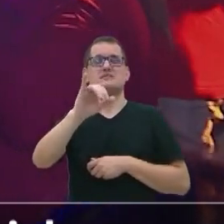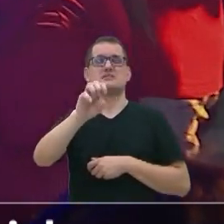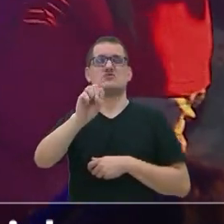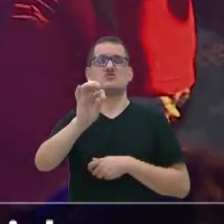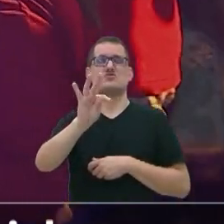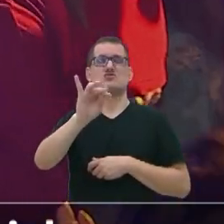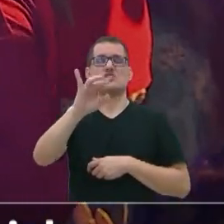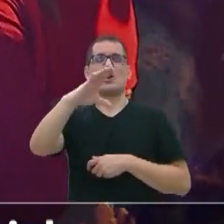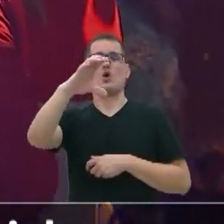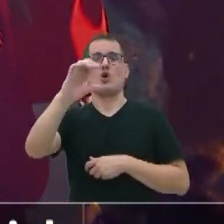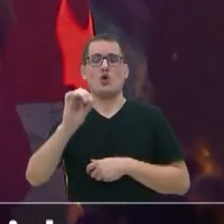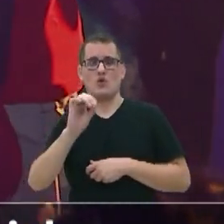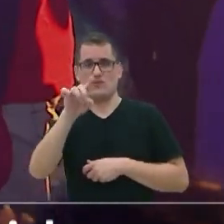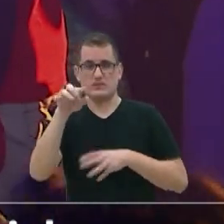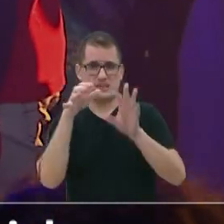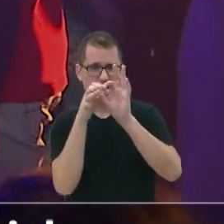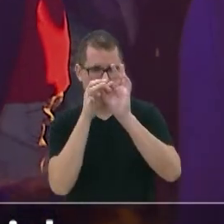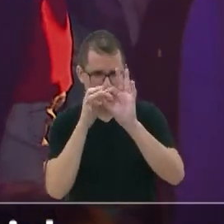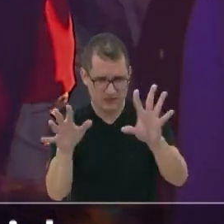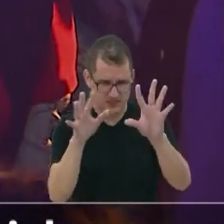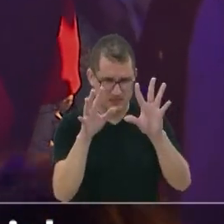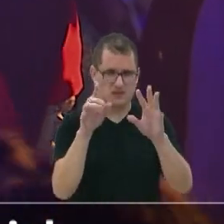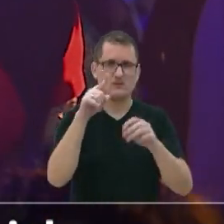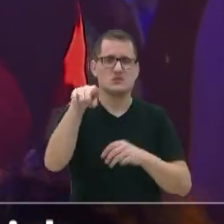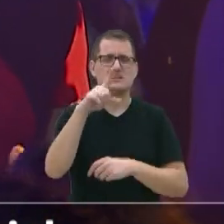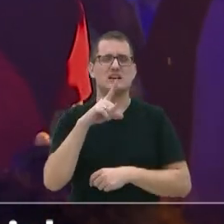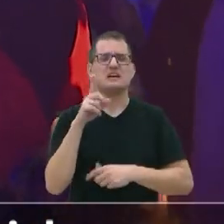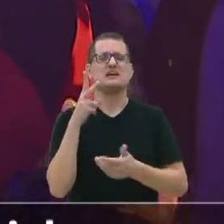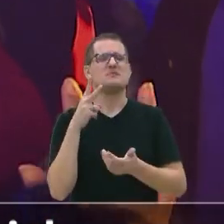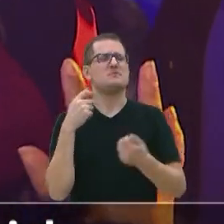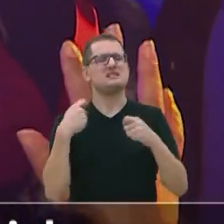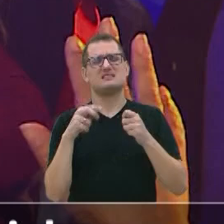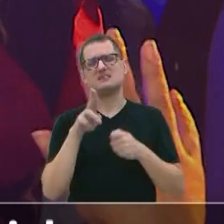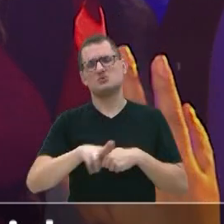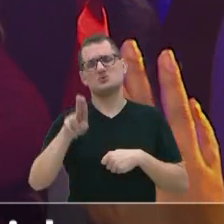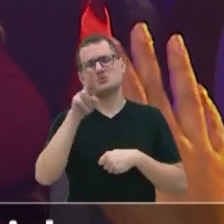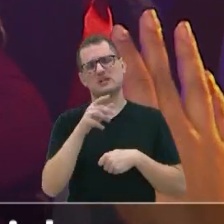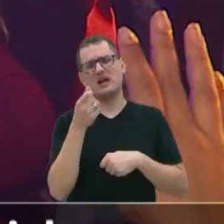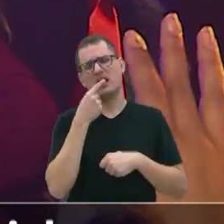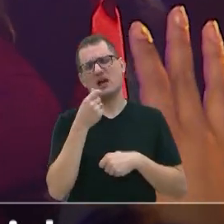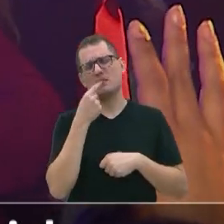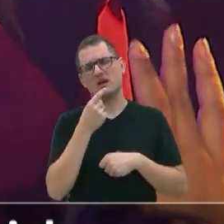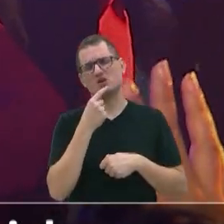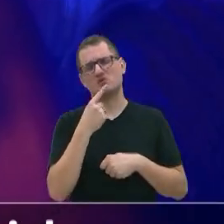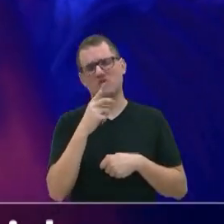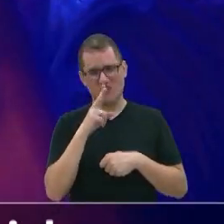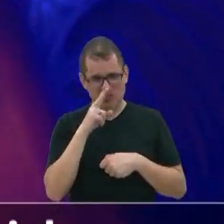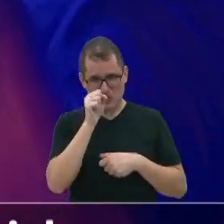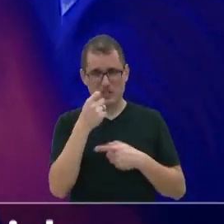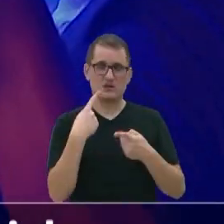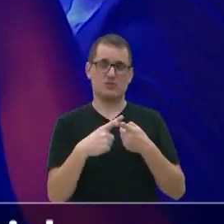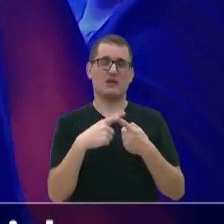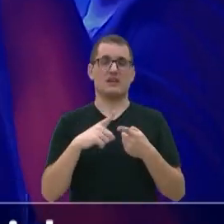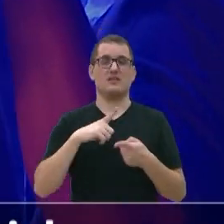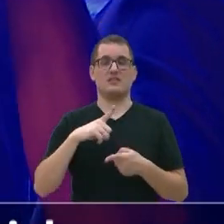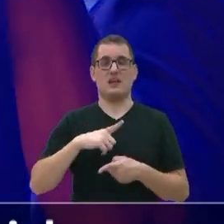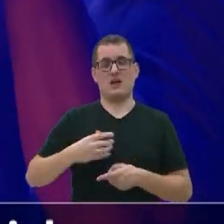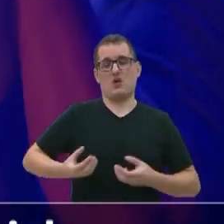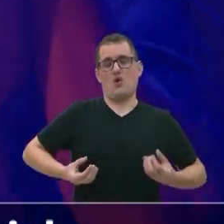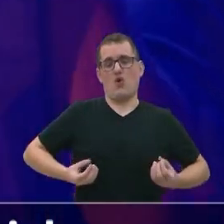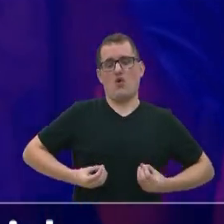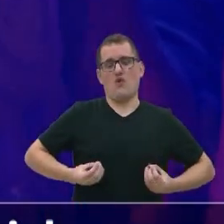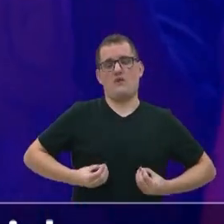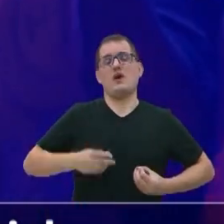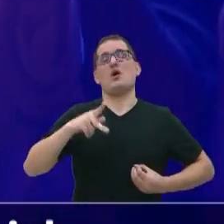seja liberta de tudo isso. Você que toma remédios fortíssimos por causa desses ovários policísticos. O Senhor está tocando